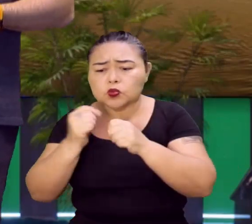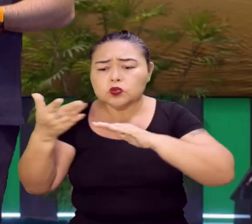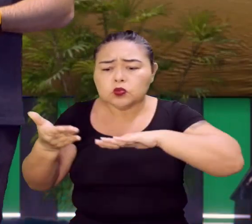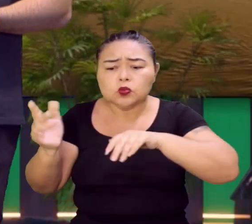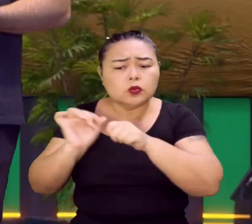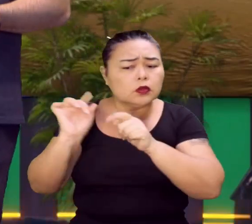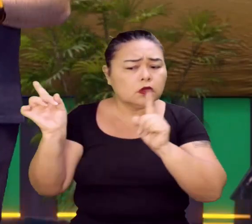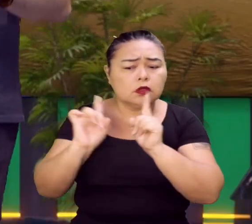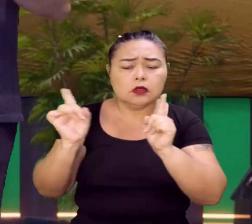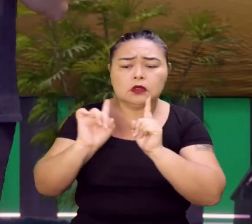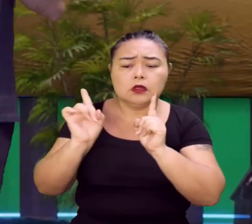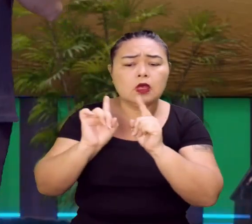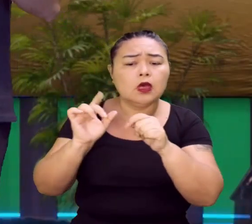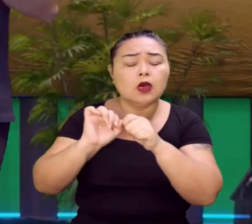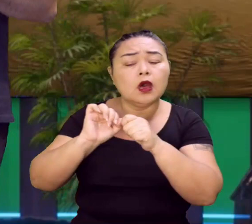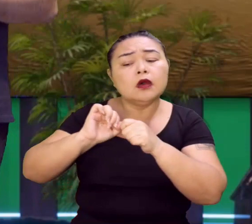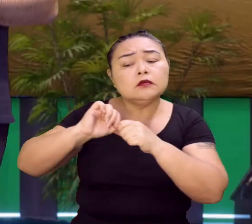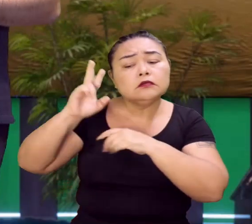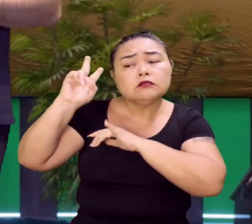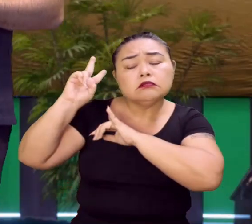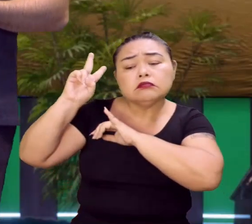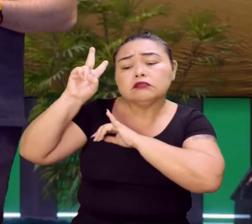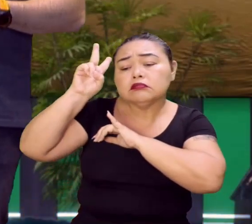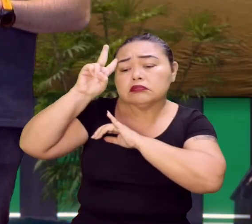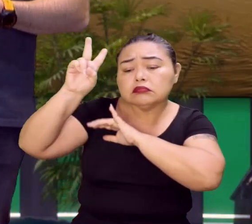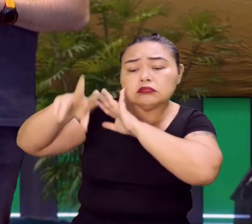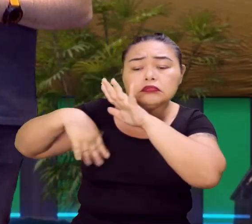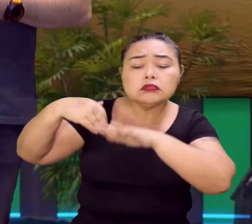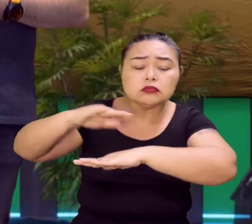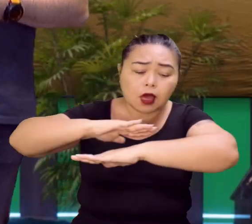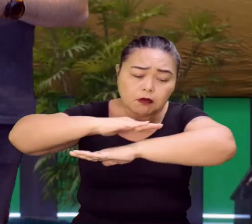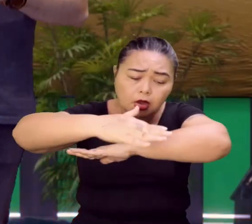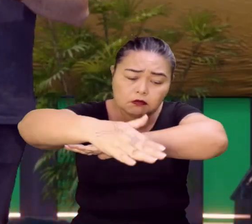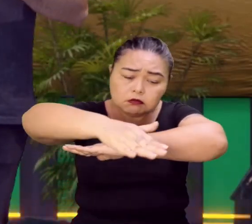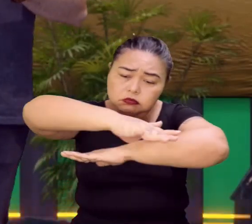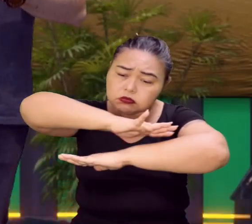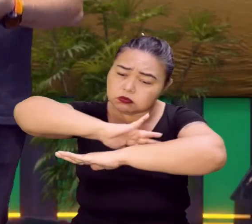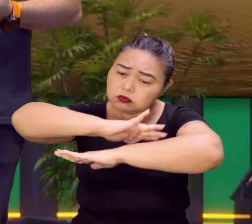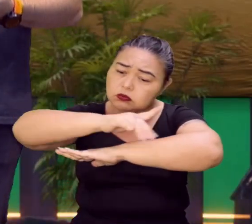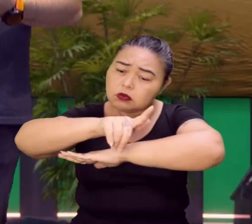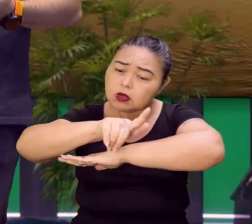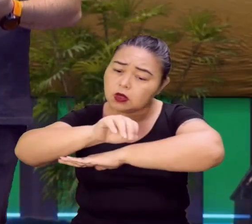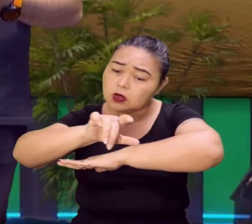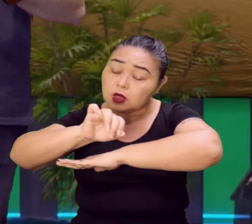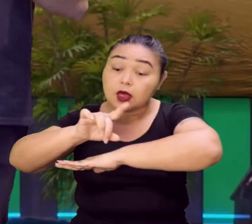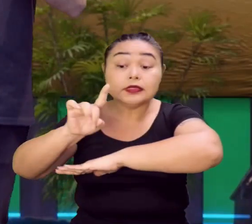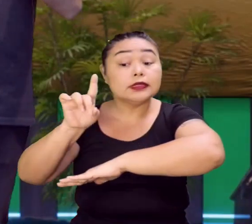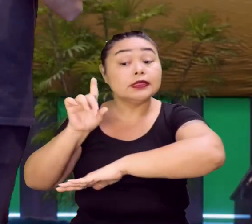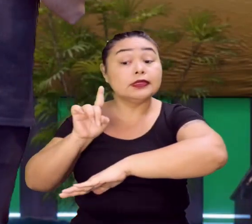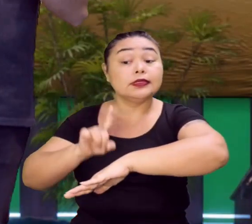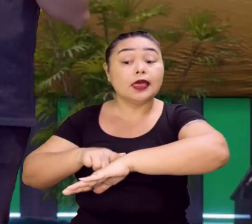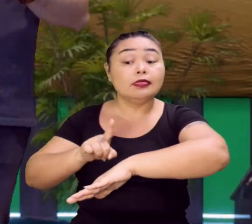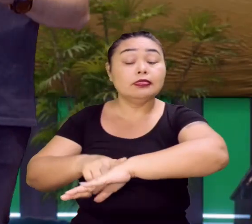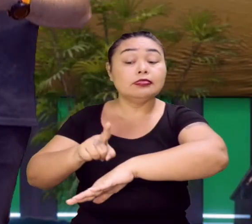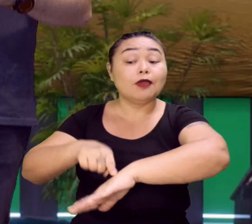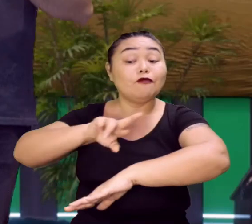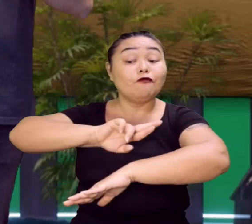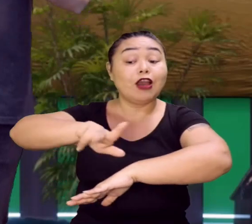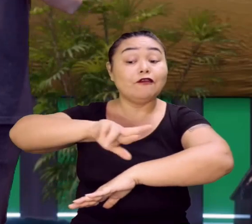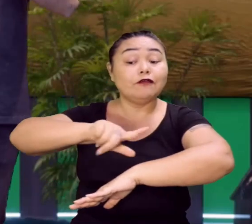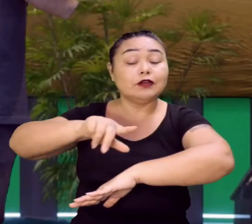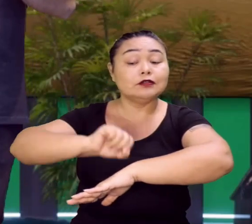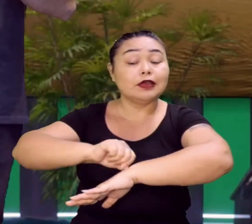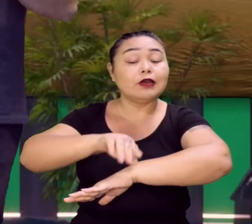da nossa história geológica, tabela geológica da Terra, tem datações diferenciadas, que essas datações são representadas aí